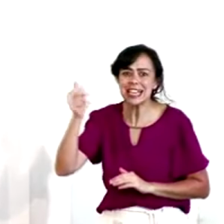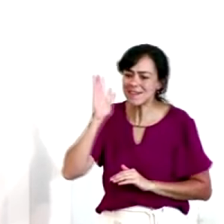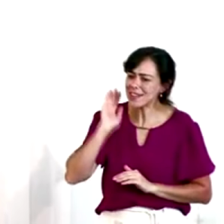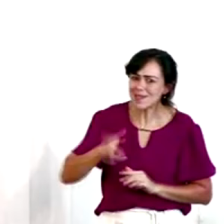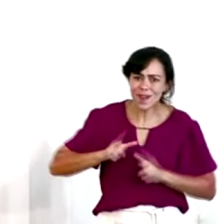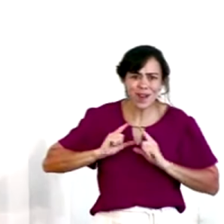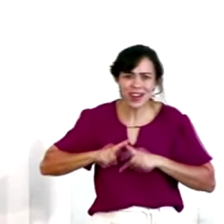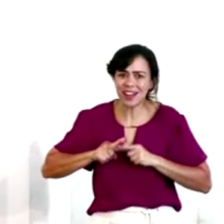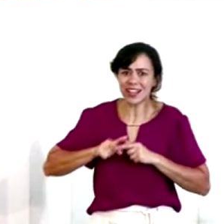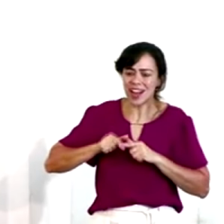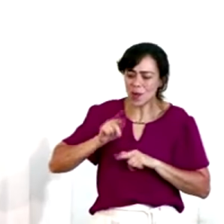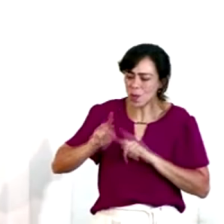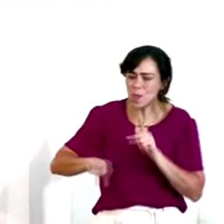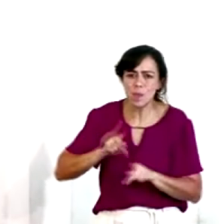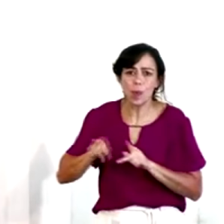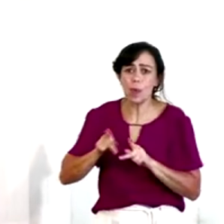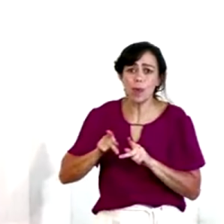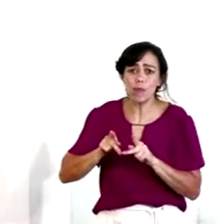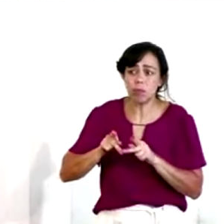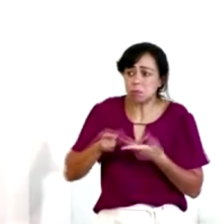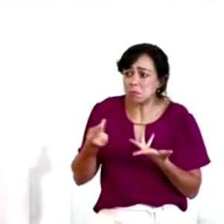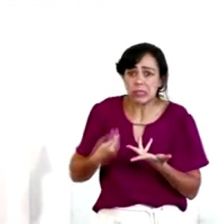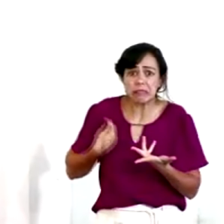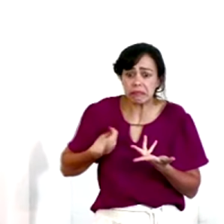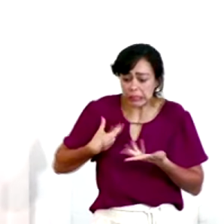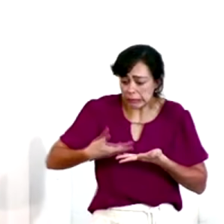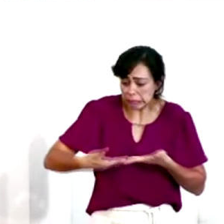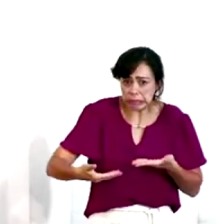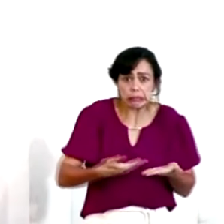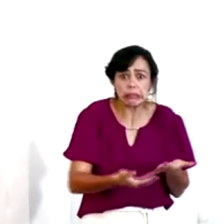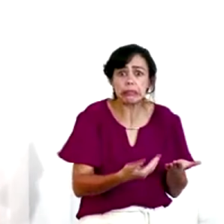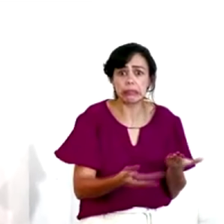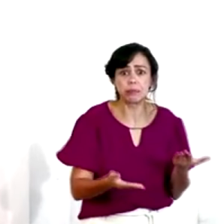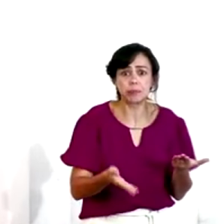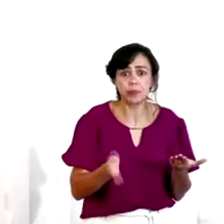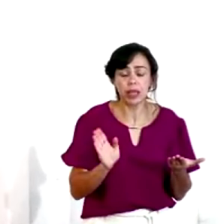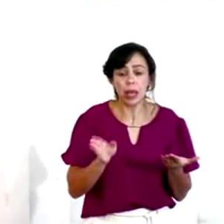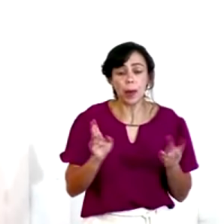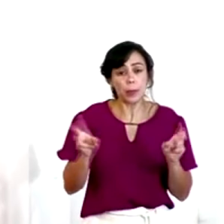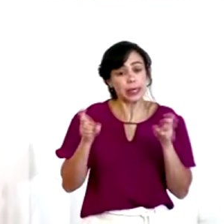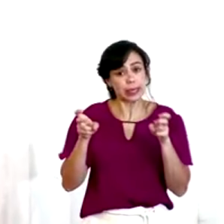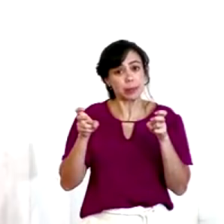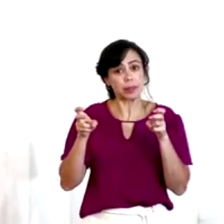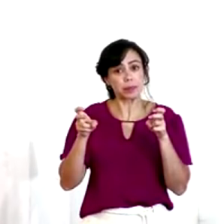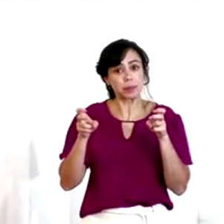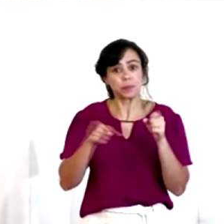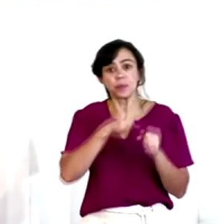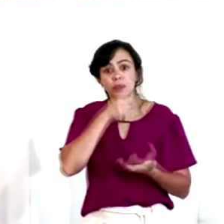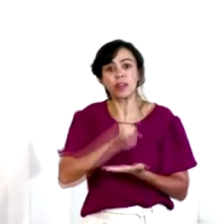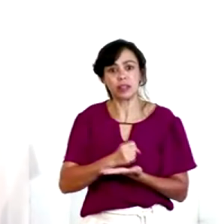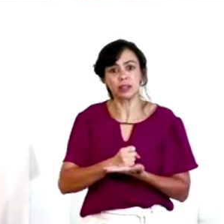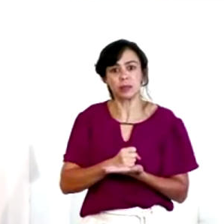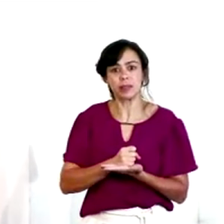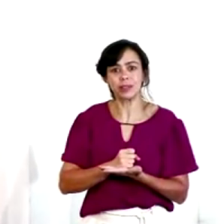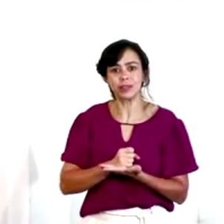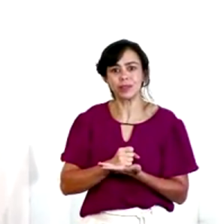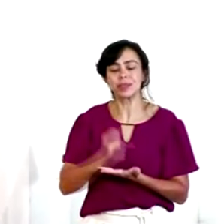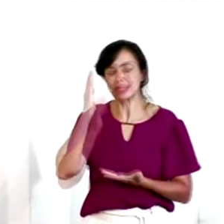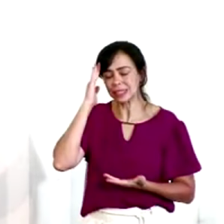precisavam reconstruir a vida. Alguns livros do Antigo Testamento vão nos falar a respeito disso,